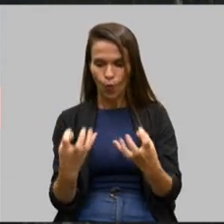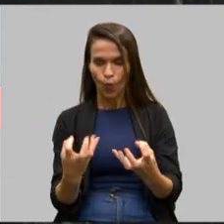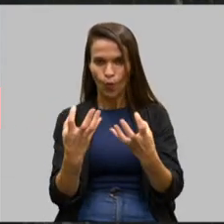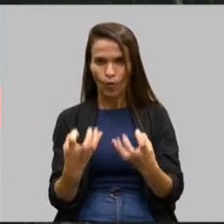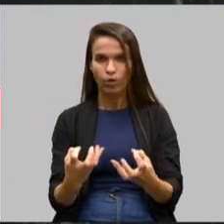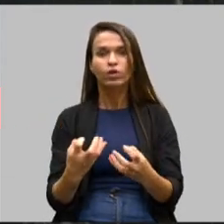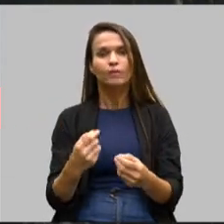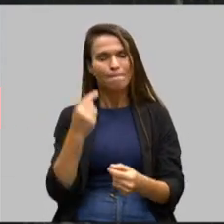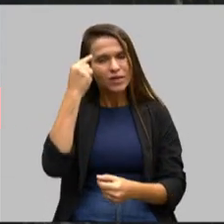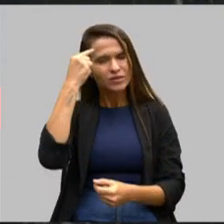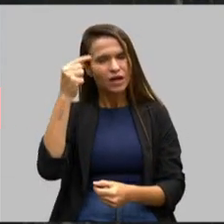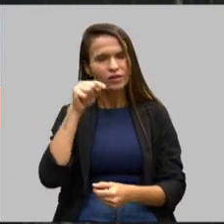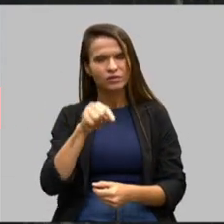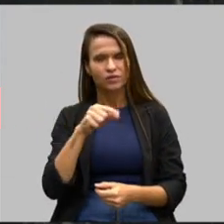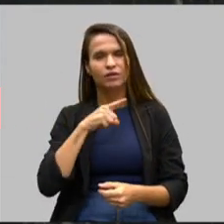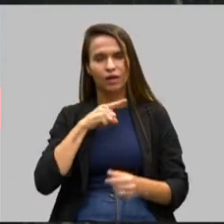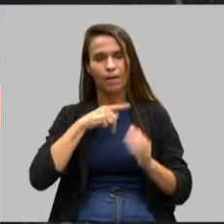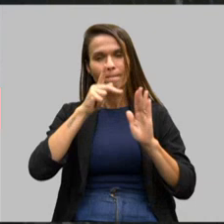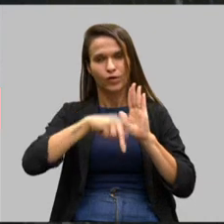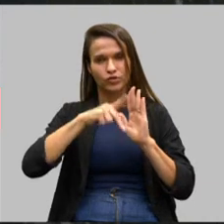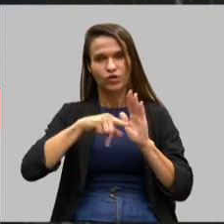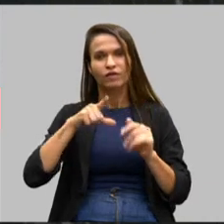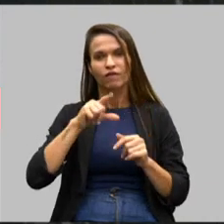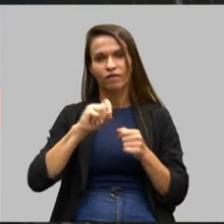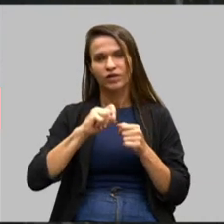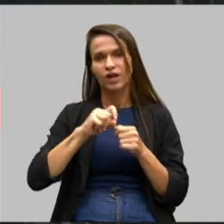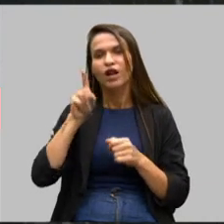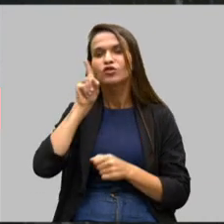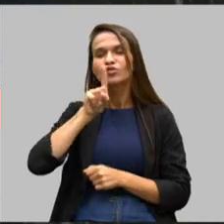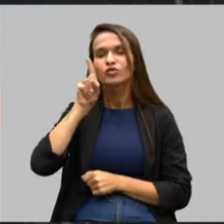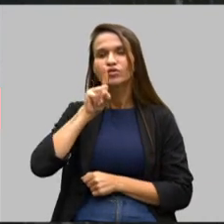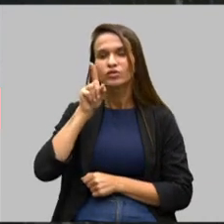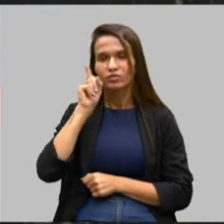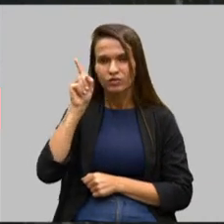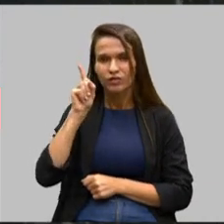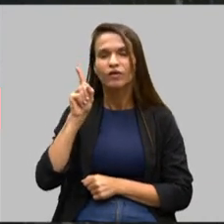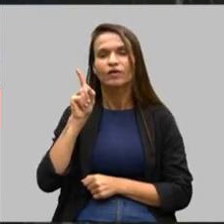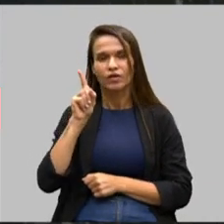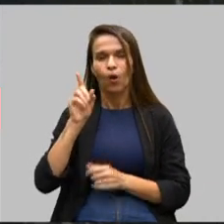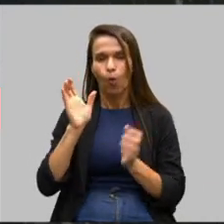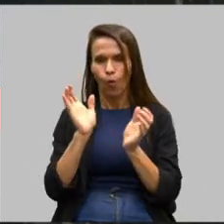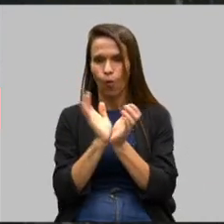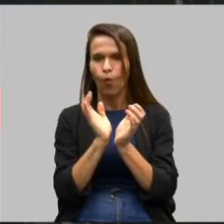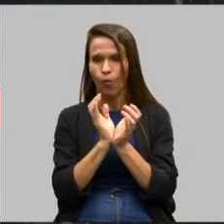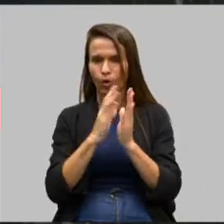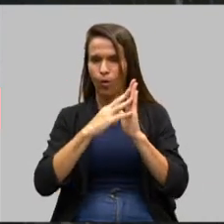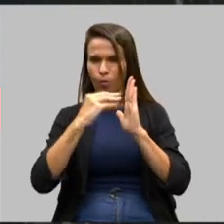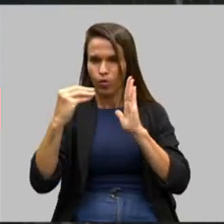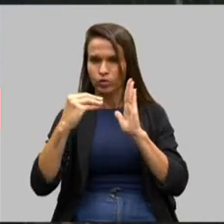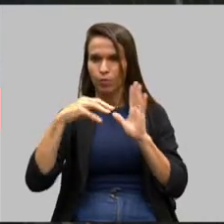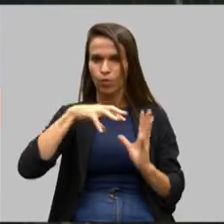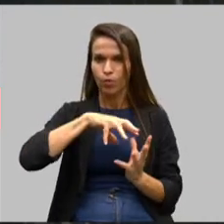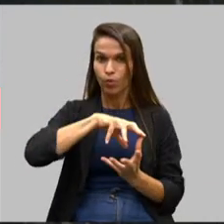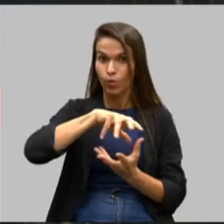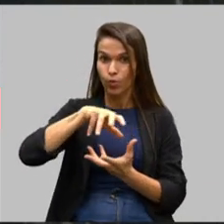projetos que nós trouxemos da Califórnia, com relação ao lixo também, que é um exemplo para o mundo inteiro.